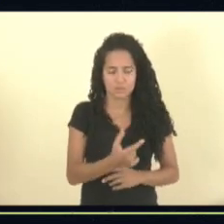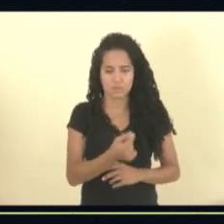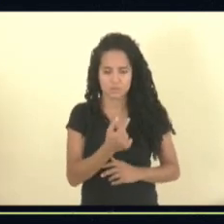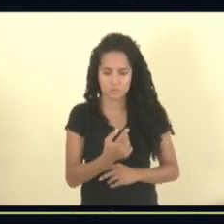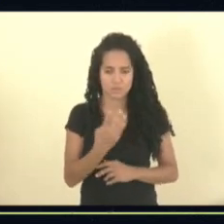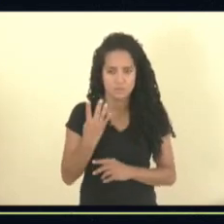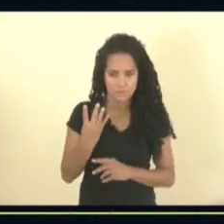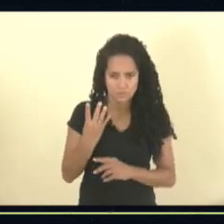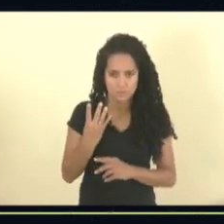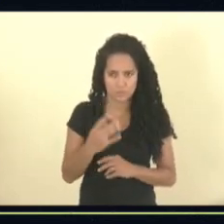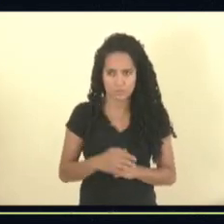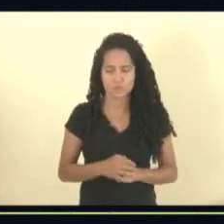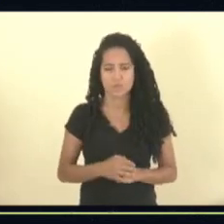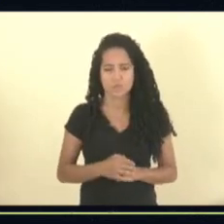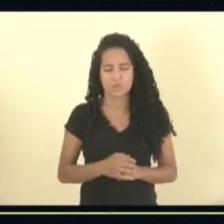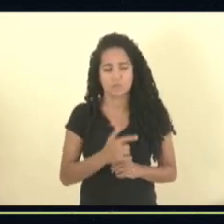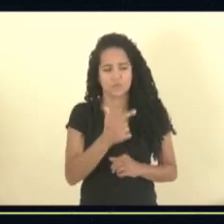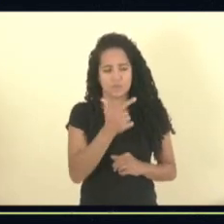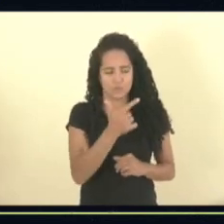15/2024, oriunda da mensagem governamental